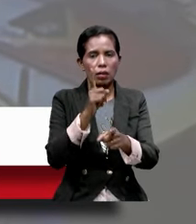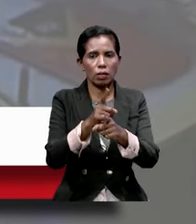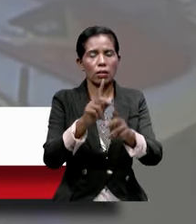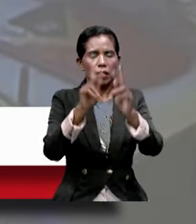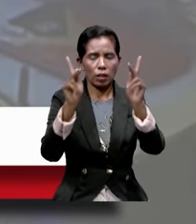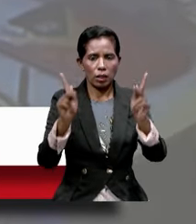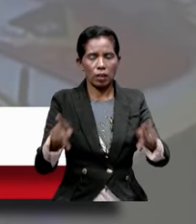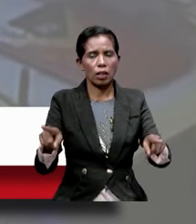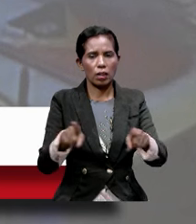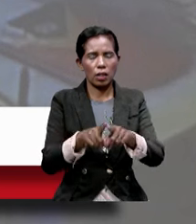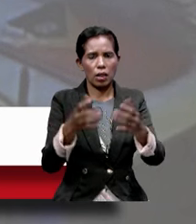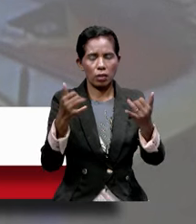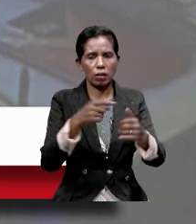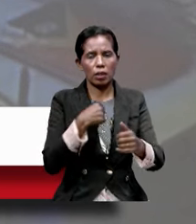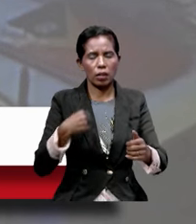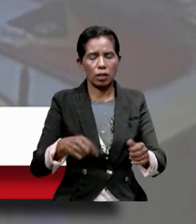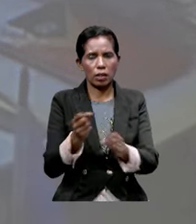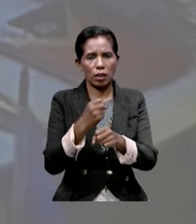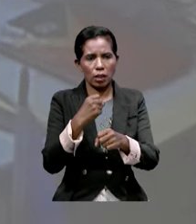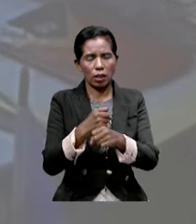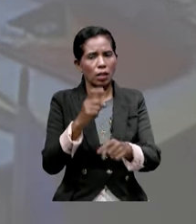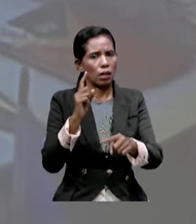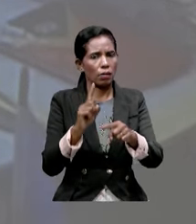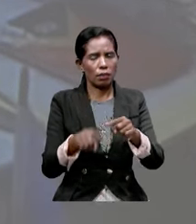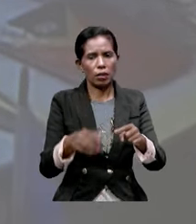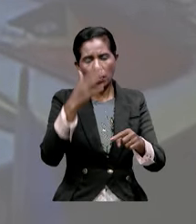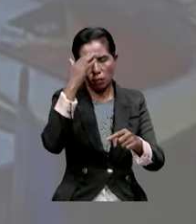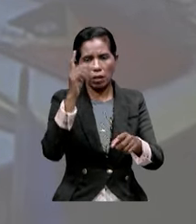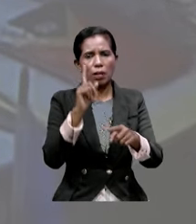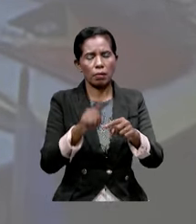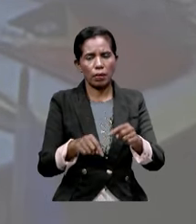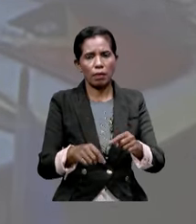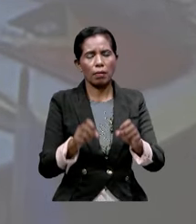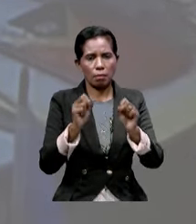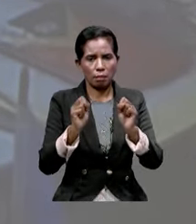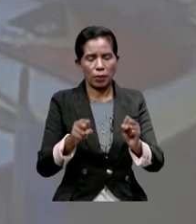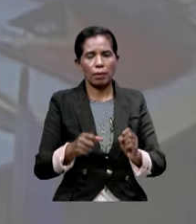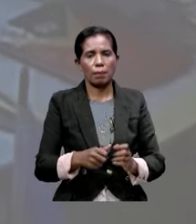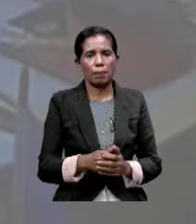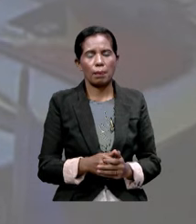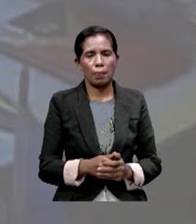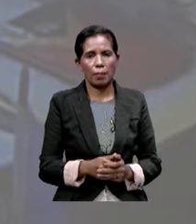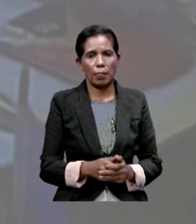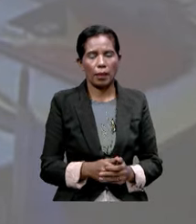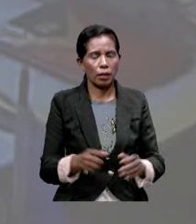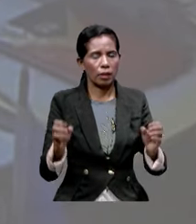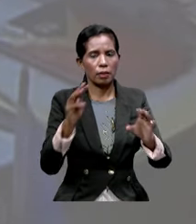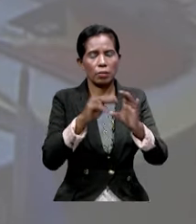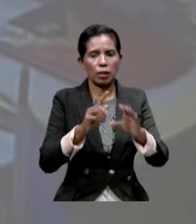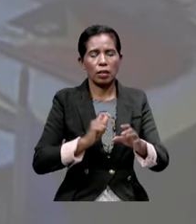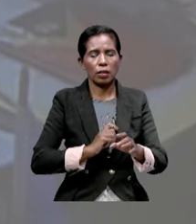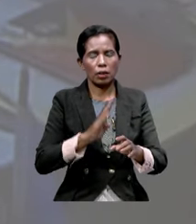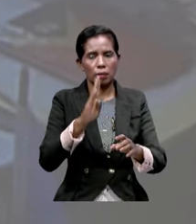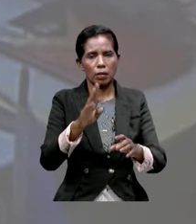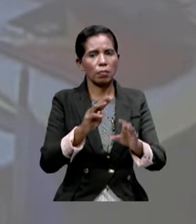ninin. Hanesan dadão agora China cira halone, porque la bele, estamos sabendo la bele. Bele rela, só não são nós mercado taibesi ou